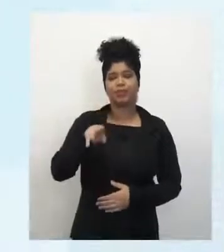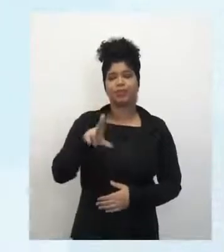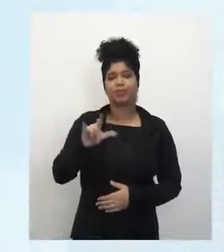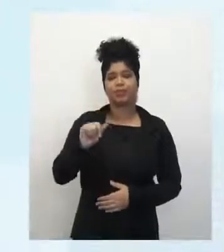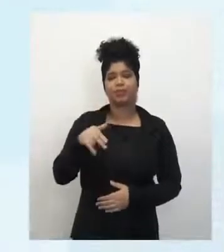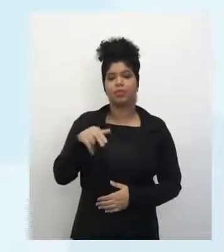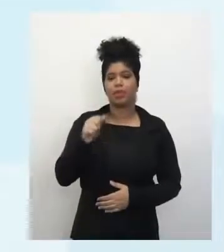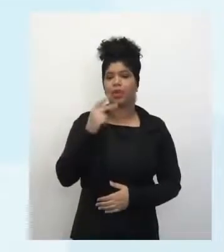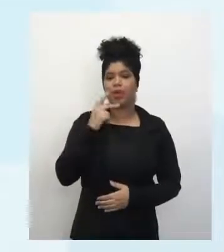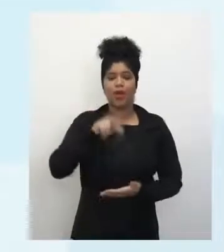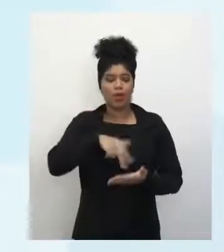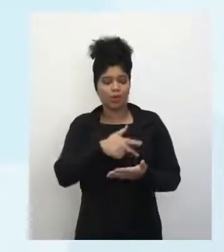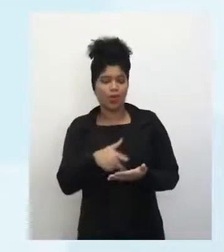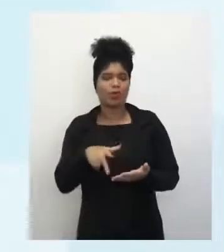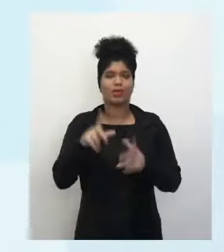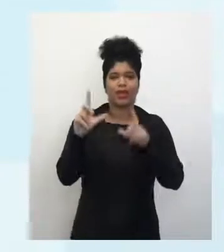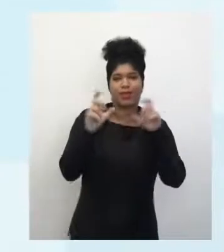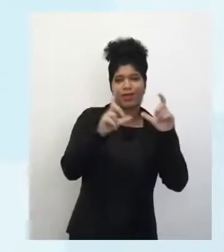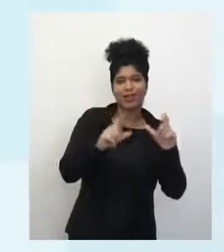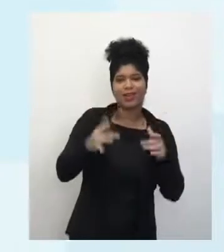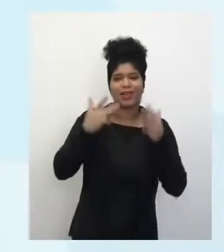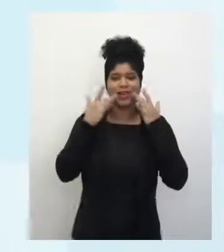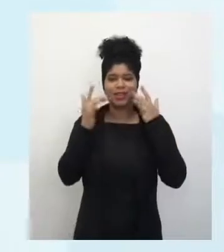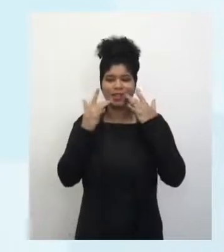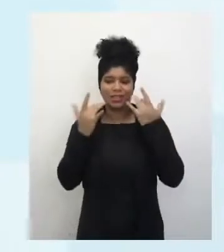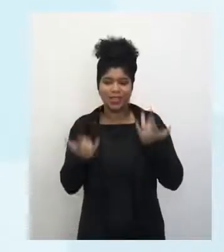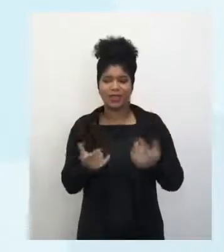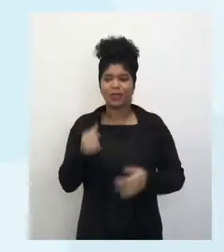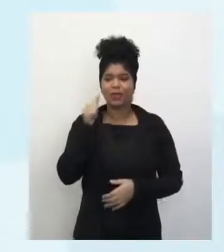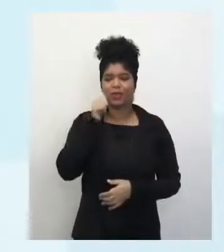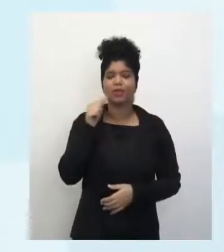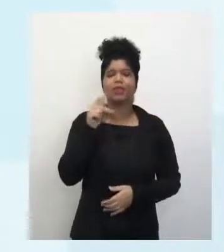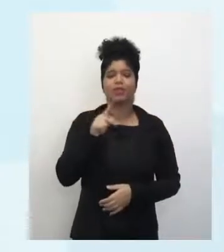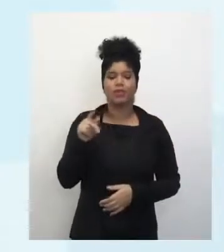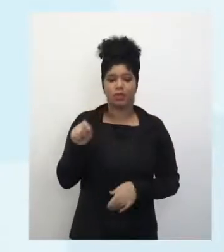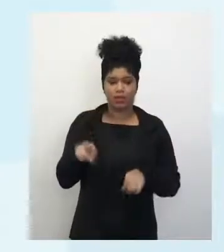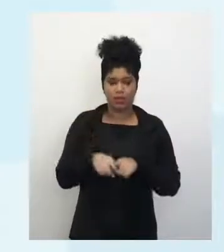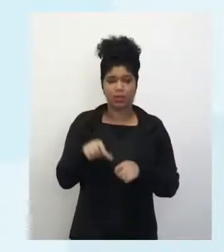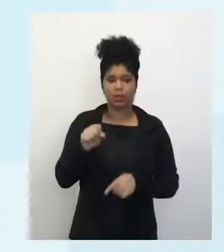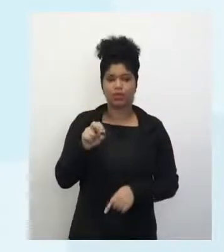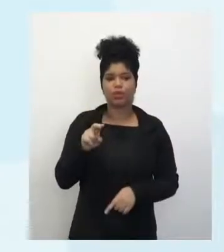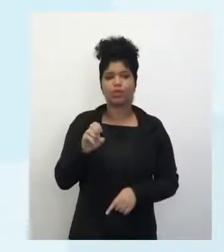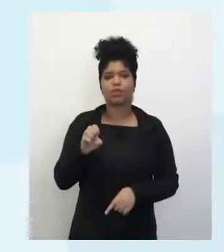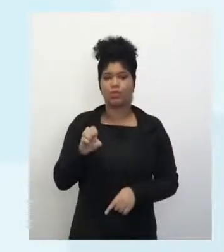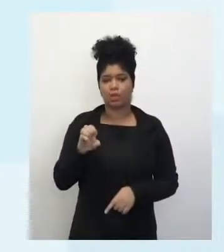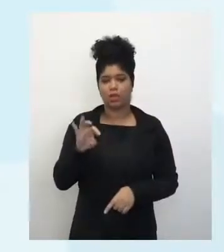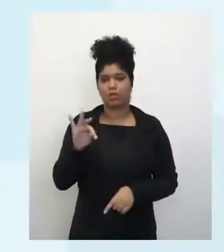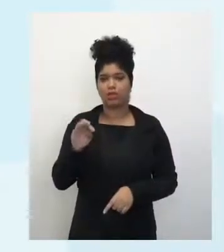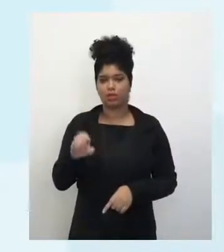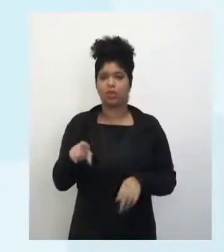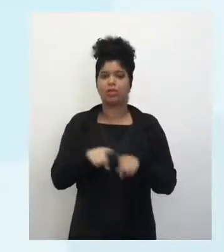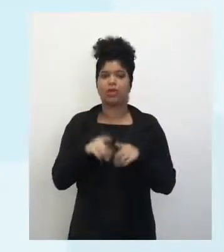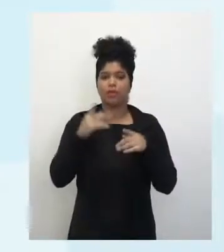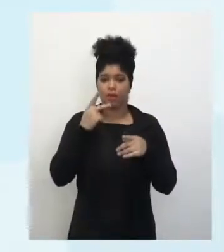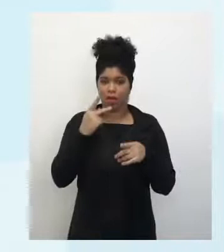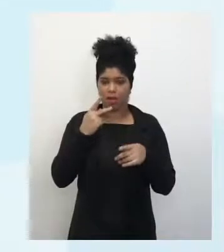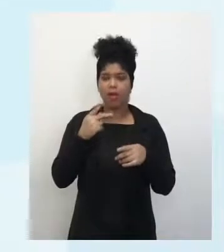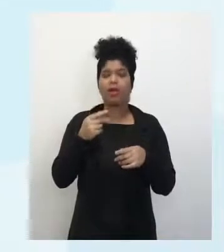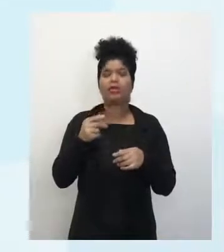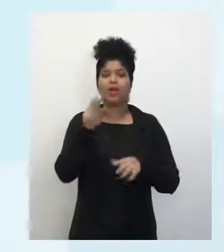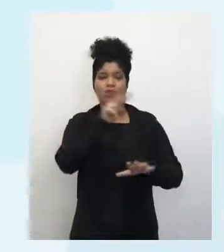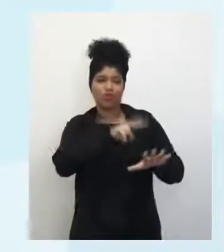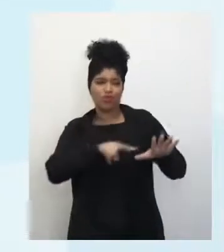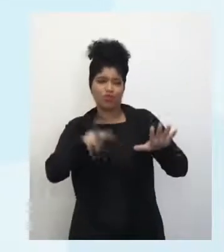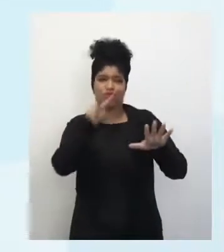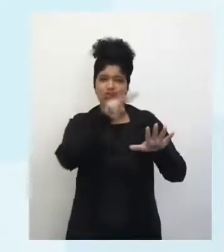música, dança, teatro, fotografia, escultura. A professora Suzete também citou artes visuais, teatro, música, dança. A